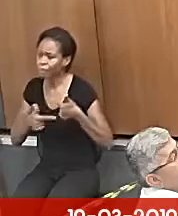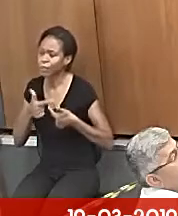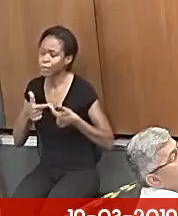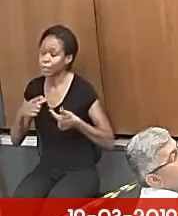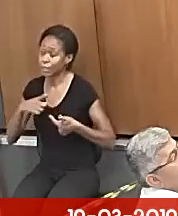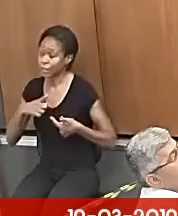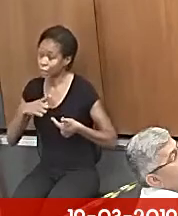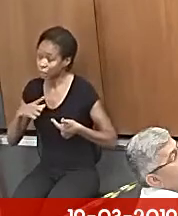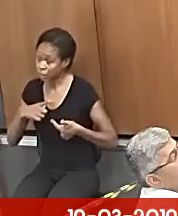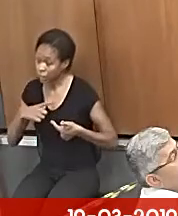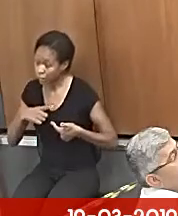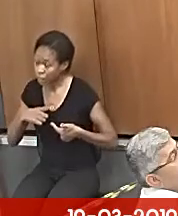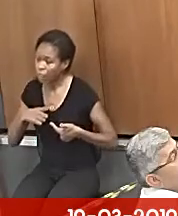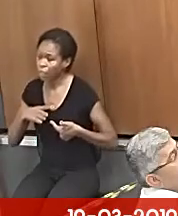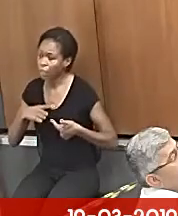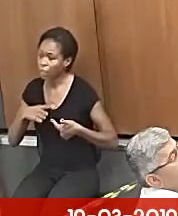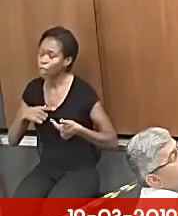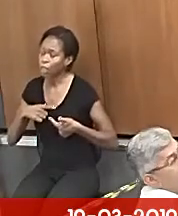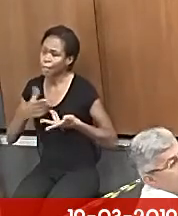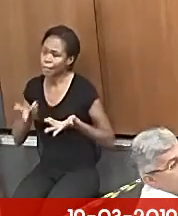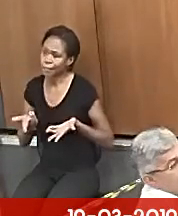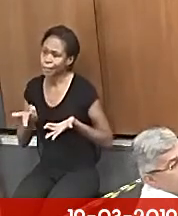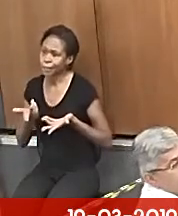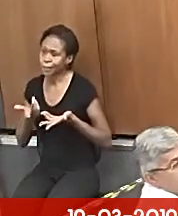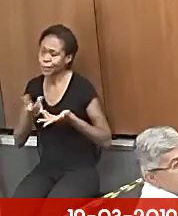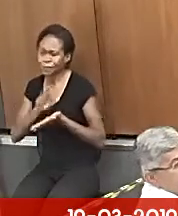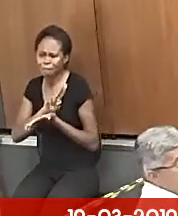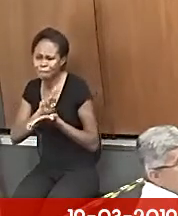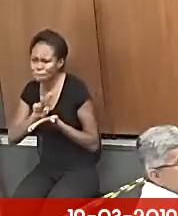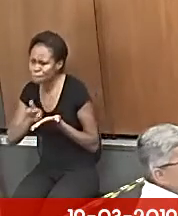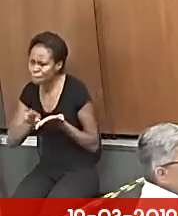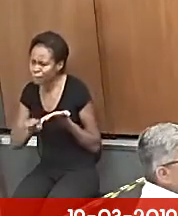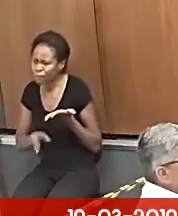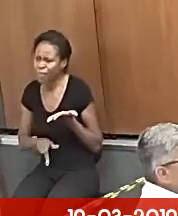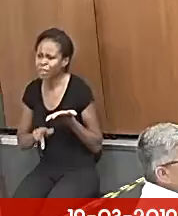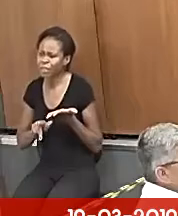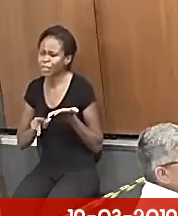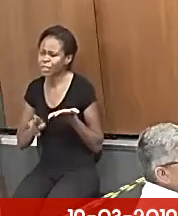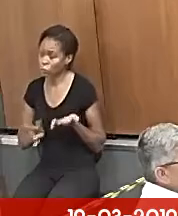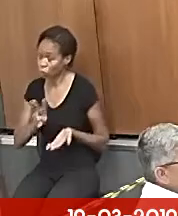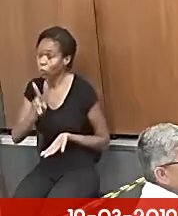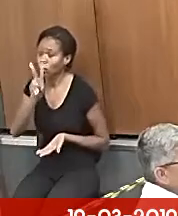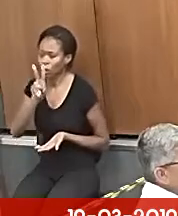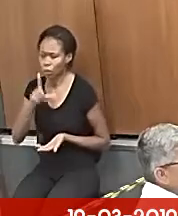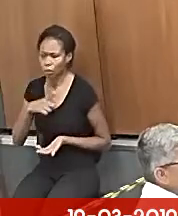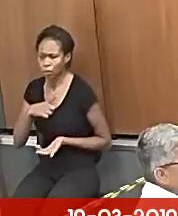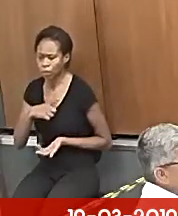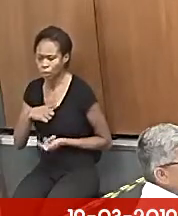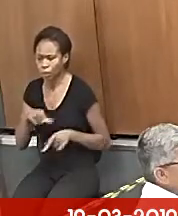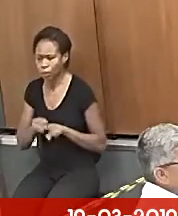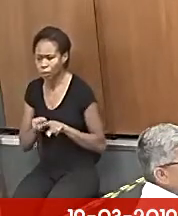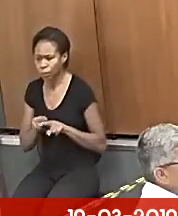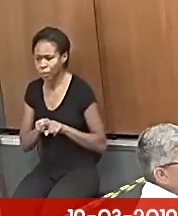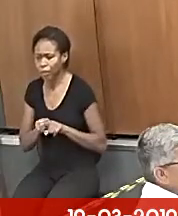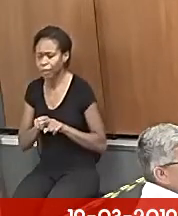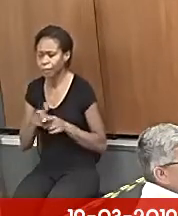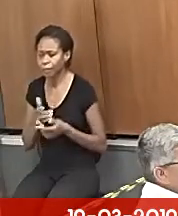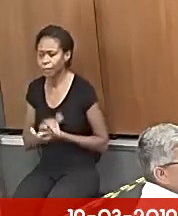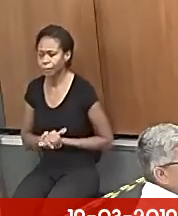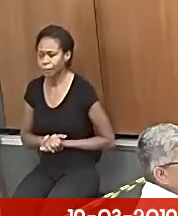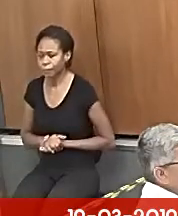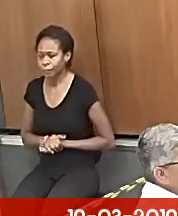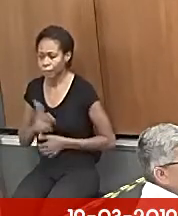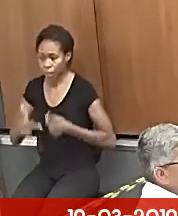que traz muito mais bônus é traz uma vantagem enorme dentro daquilo que nós nos propomos a fazer